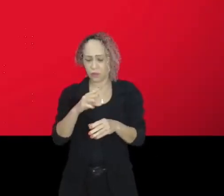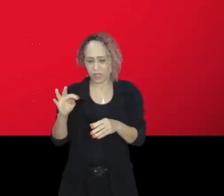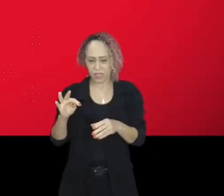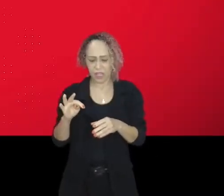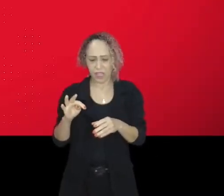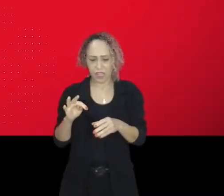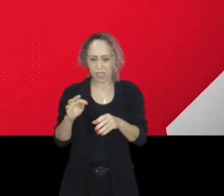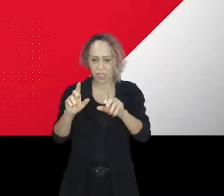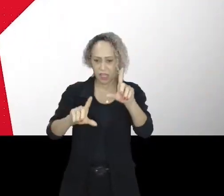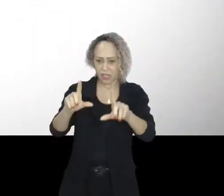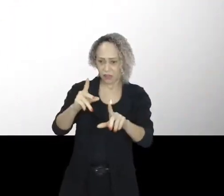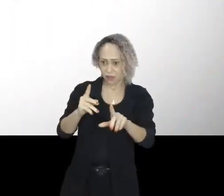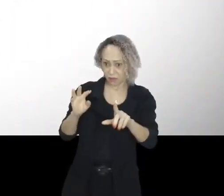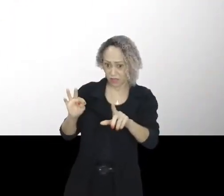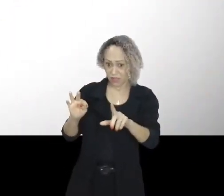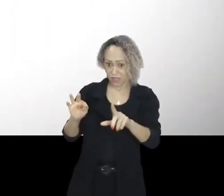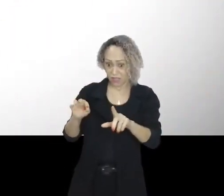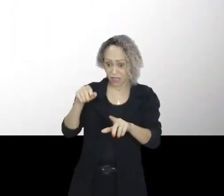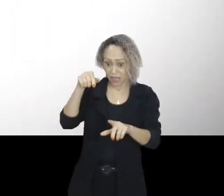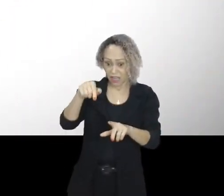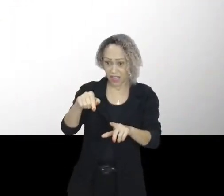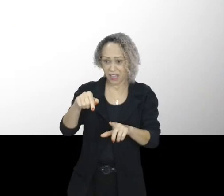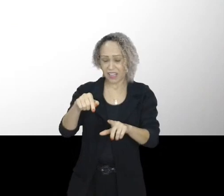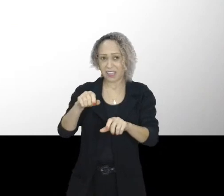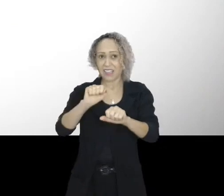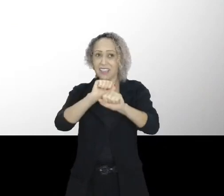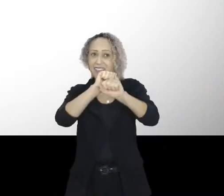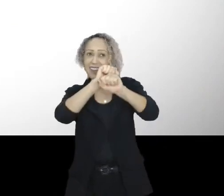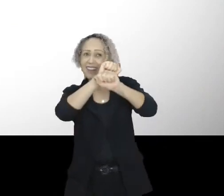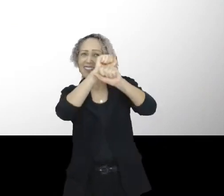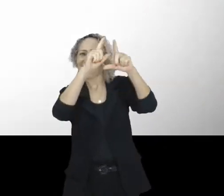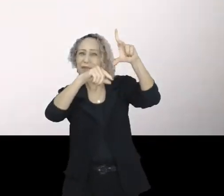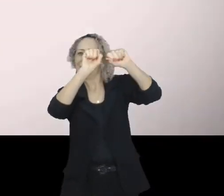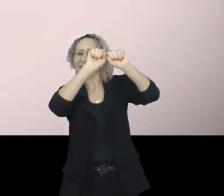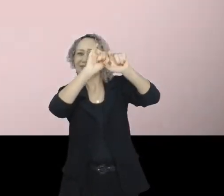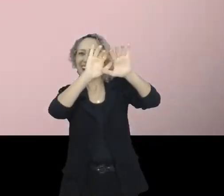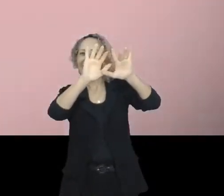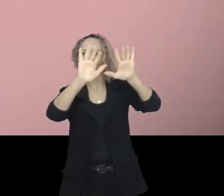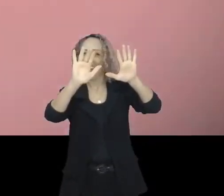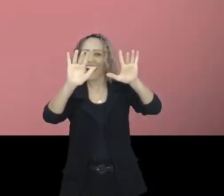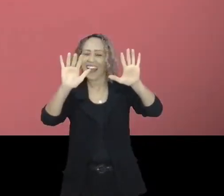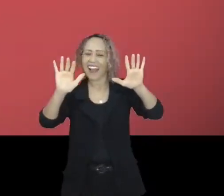TV PT. Aqui brilha uma estrela.